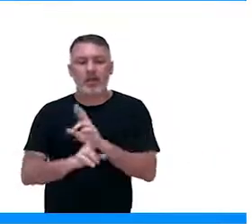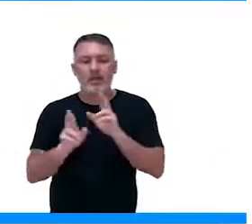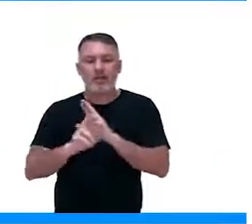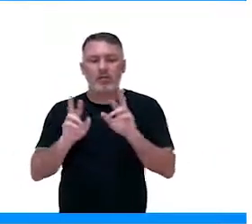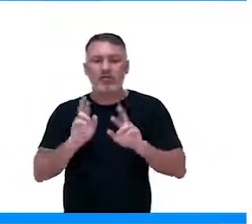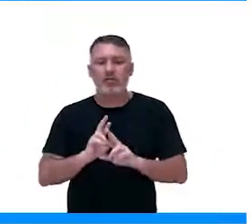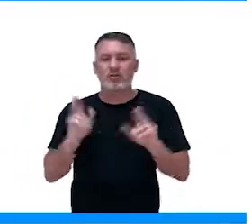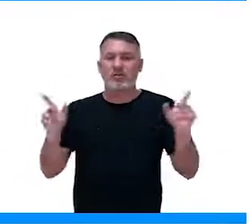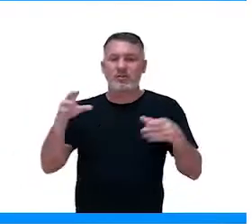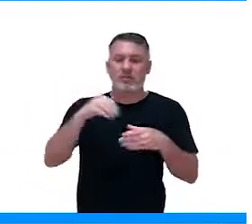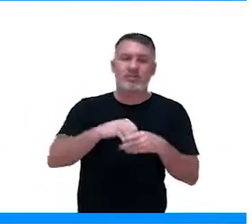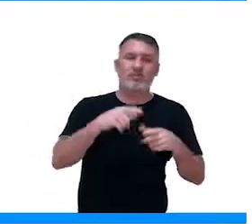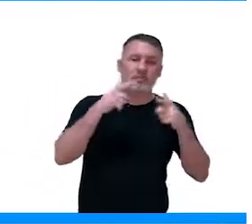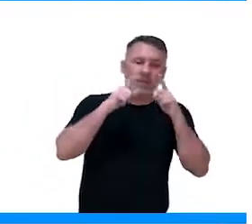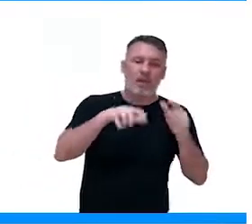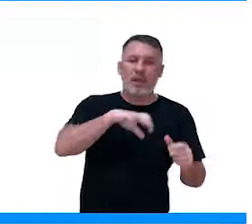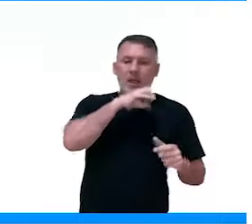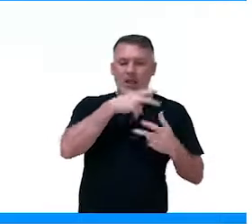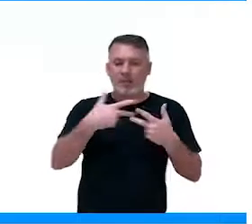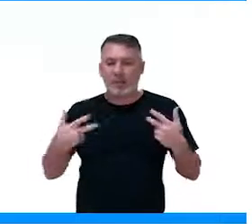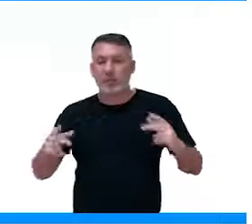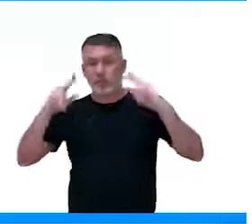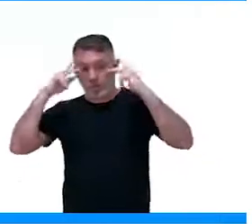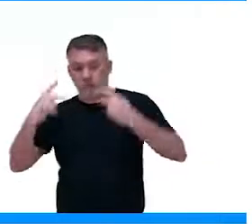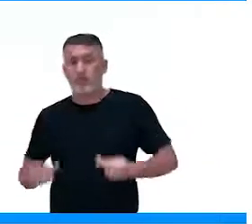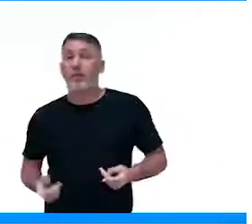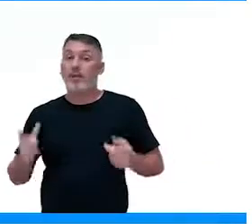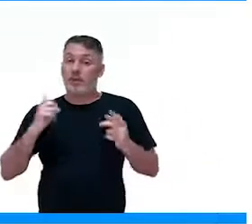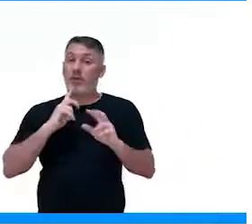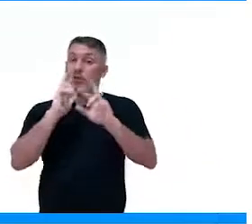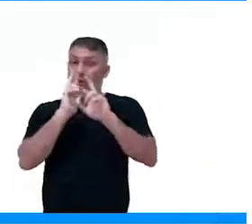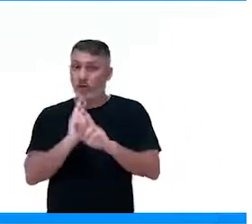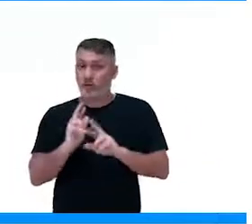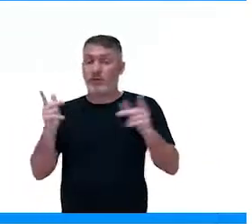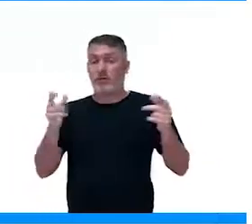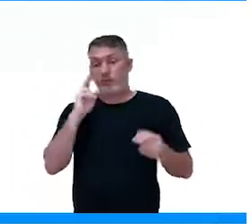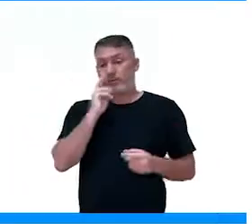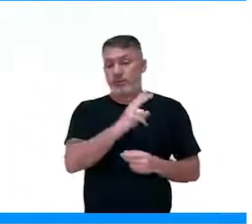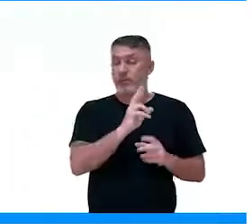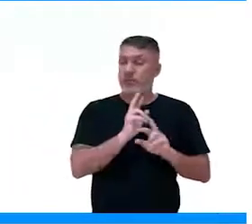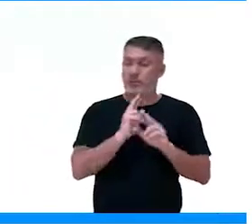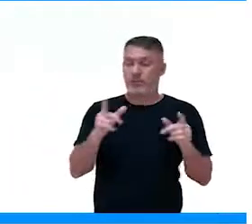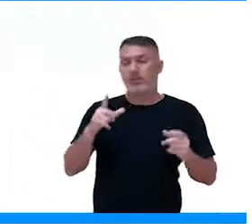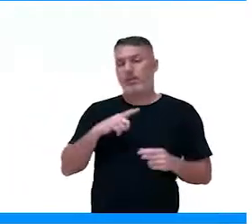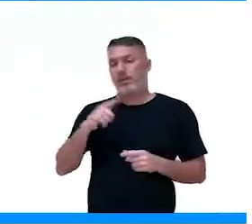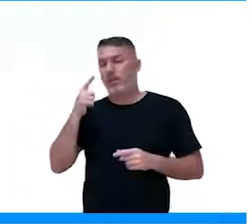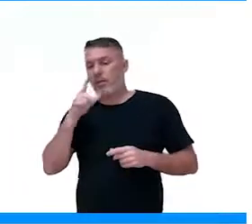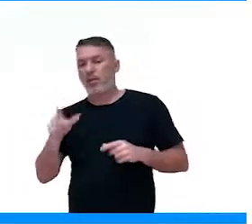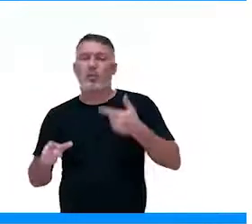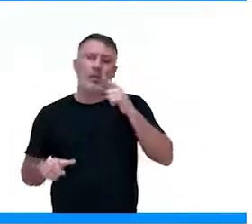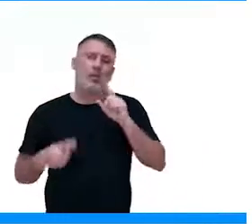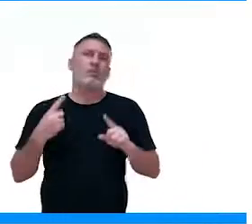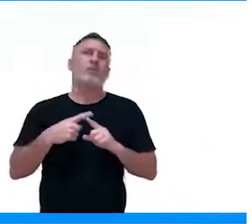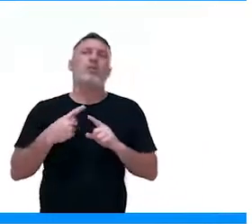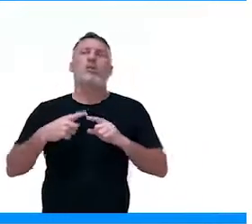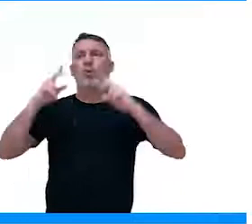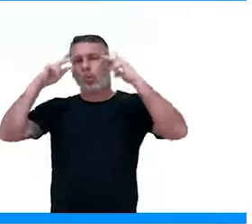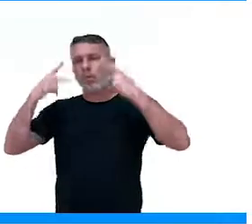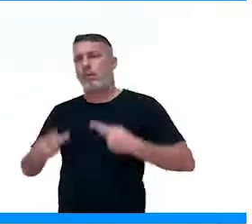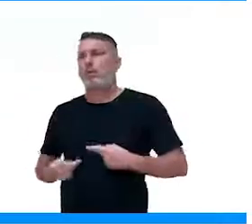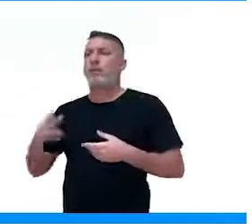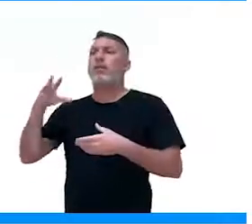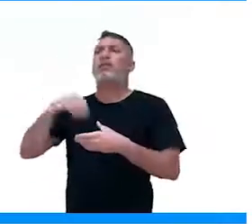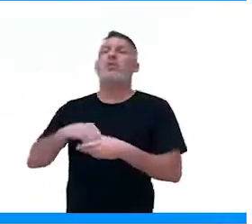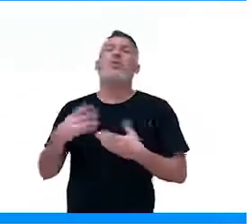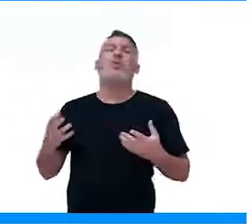às diferenças entre a linguagem animal e a linguagem humana, a gente vai ter as línguas, né? Porque na linguagem